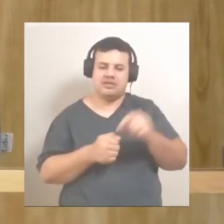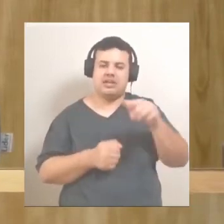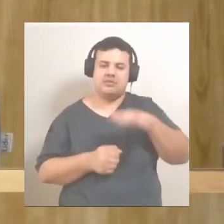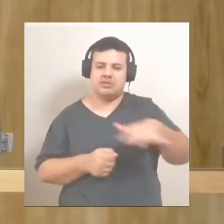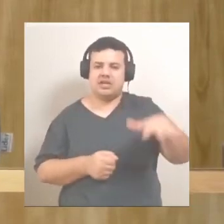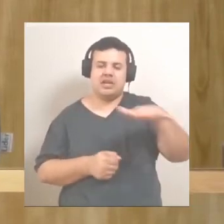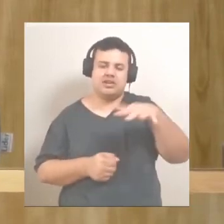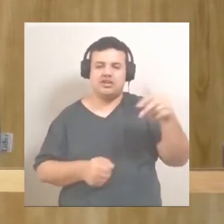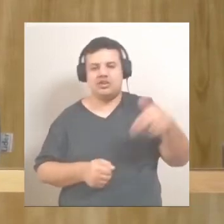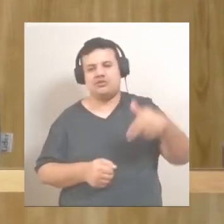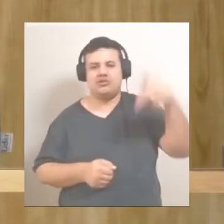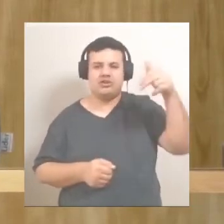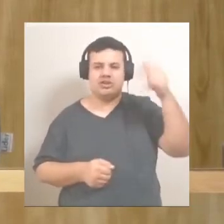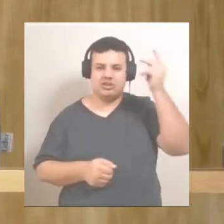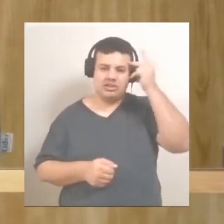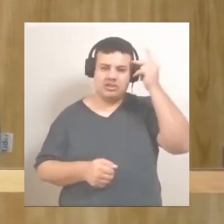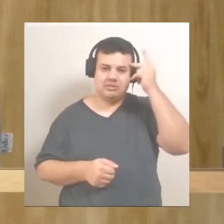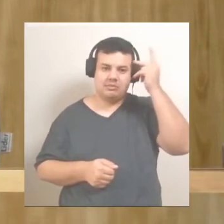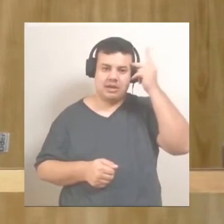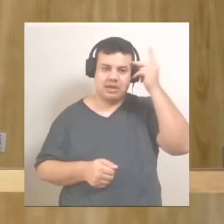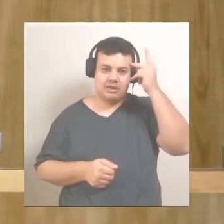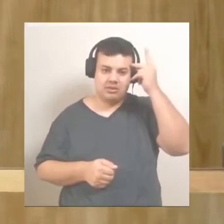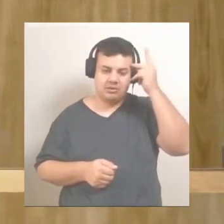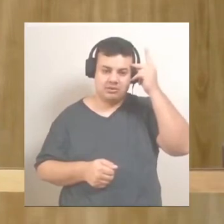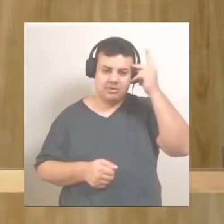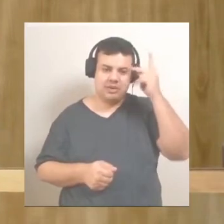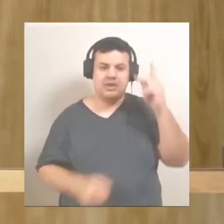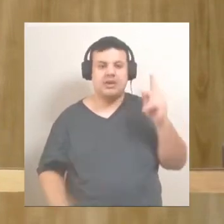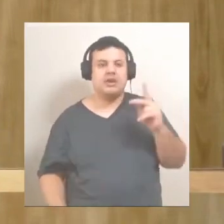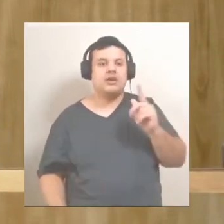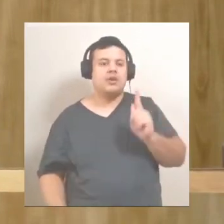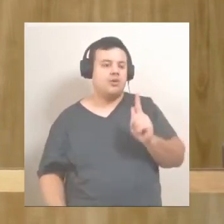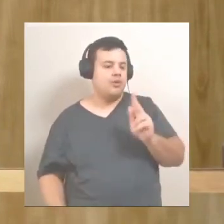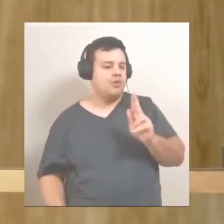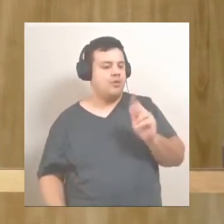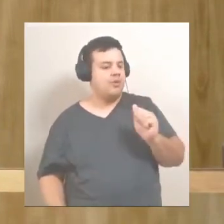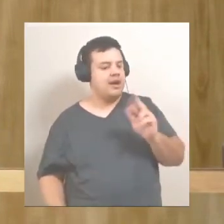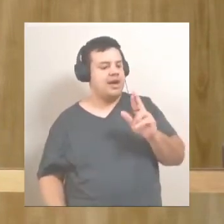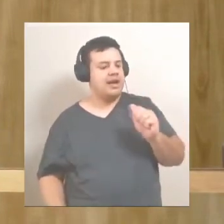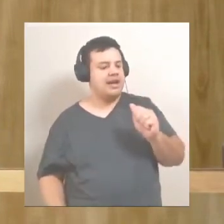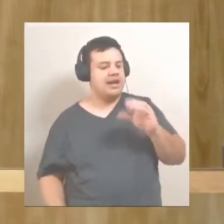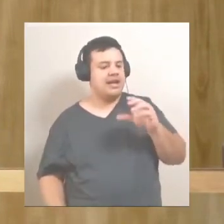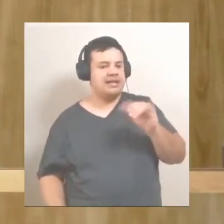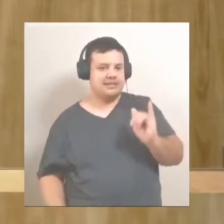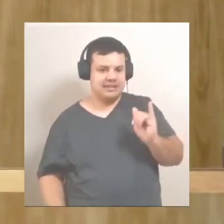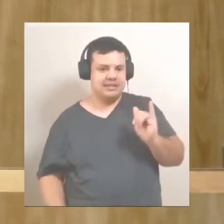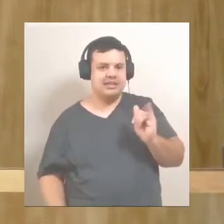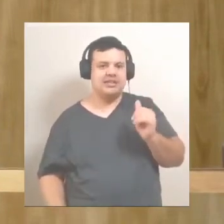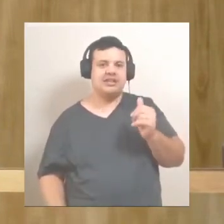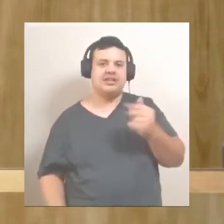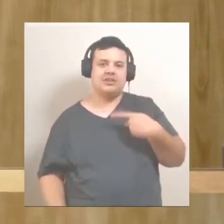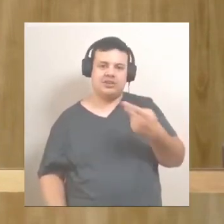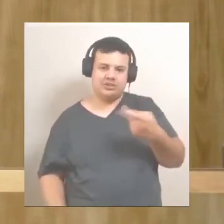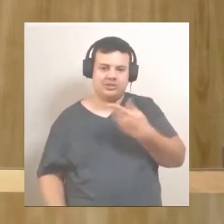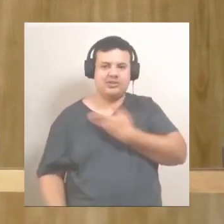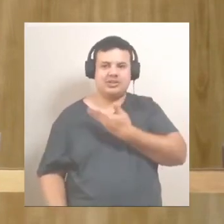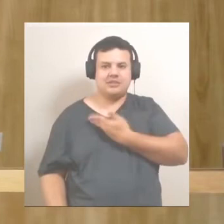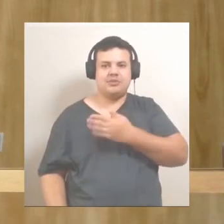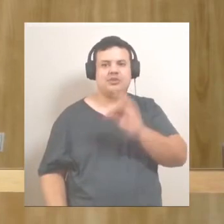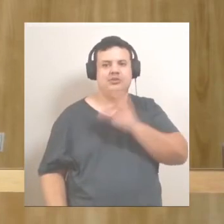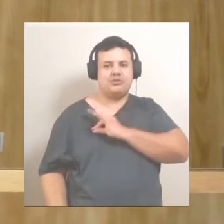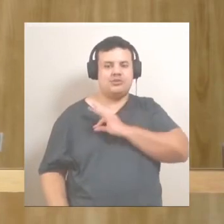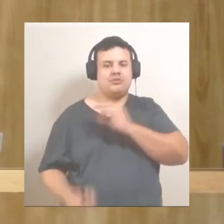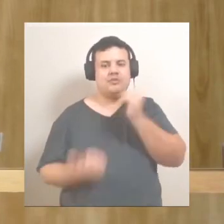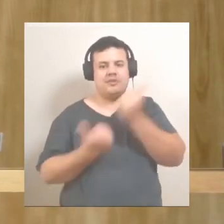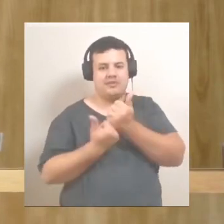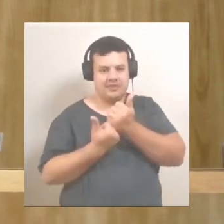norte de São Paulo. Guaraci, nós dois fomos colegas subprefeitos, Guaraci estava em outra